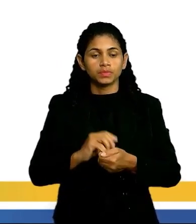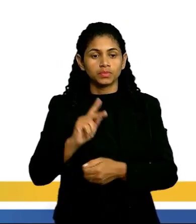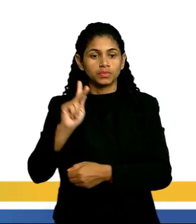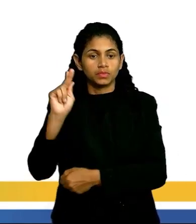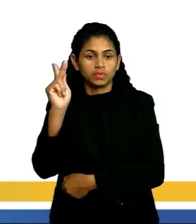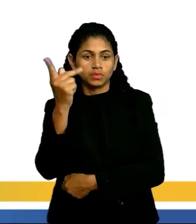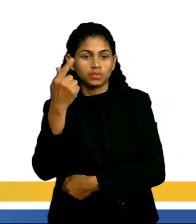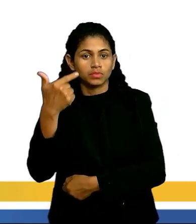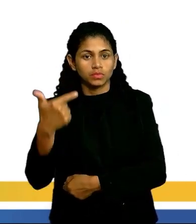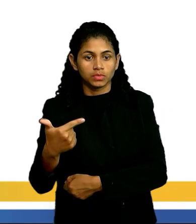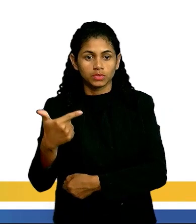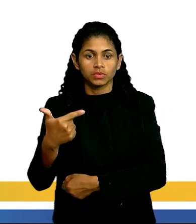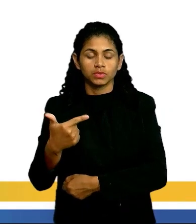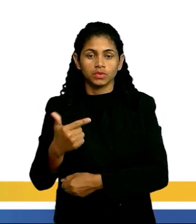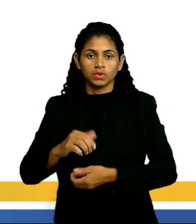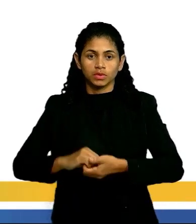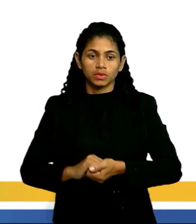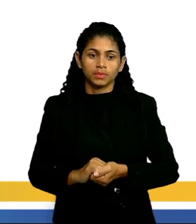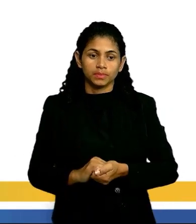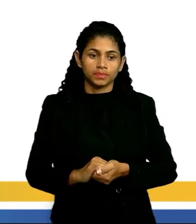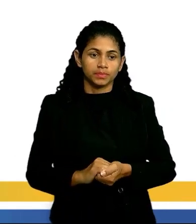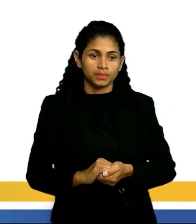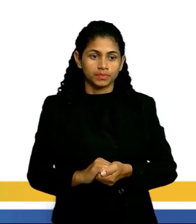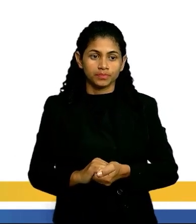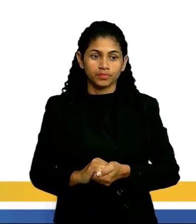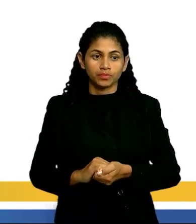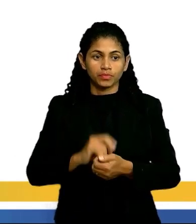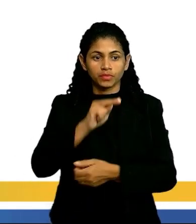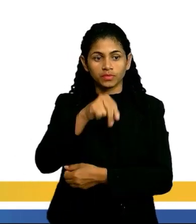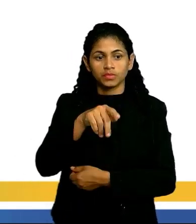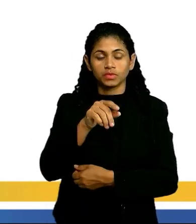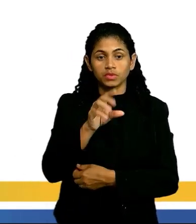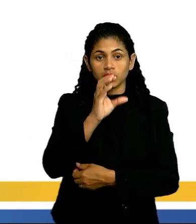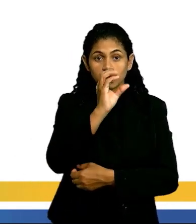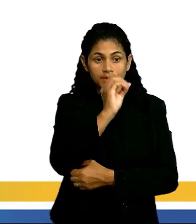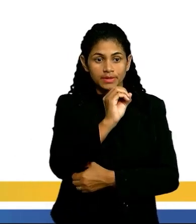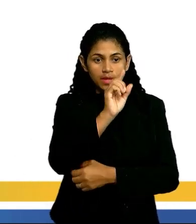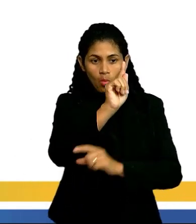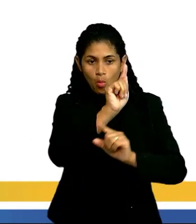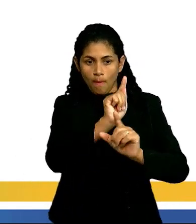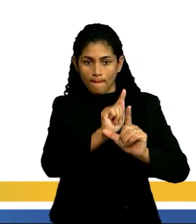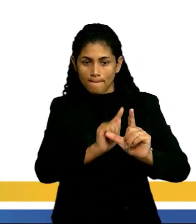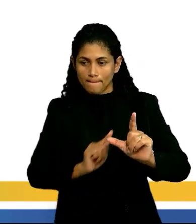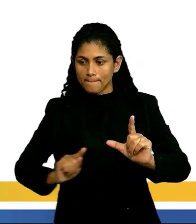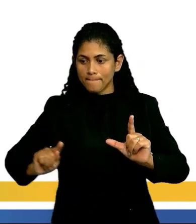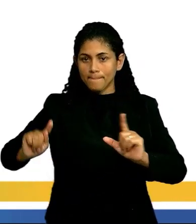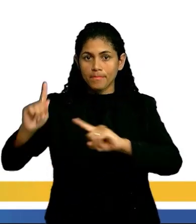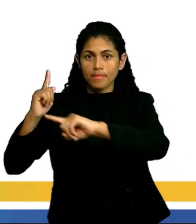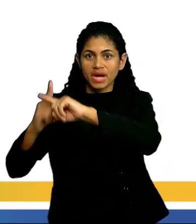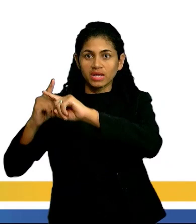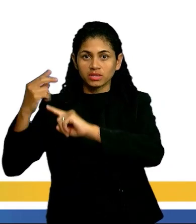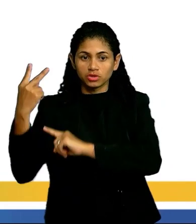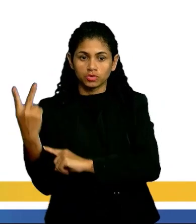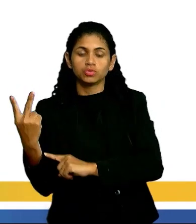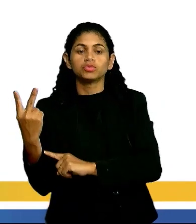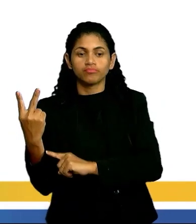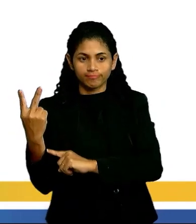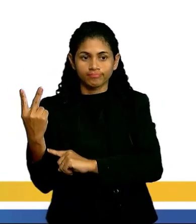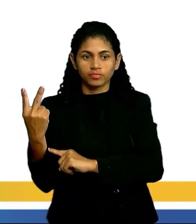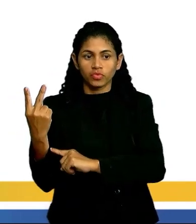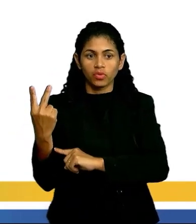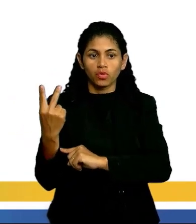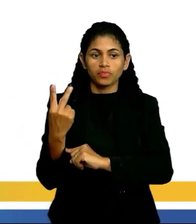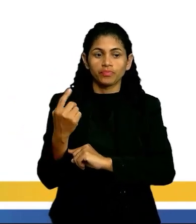e íon de zinco. O NOx do zinco ele sai de 0 e vai para mais 2, ele aumentou, então o zinco ele